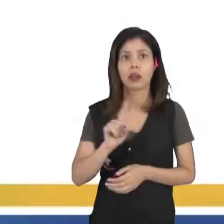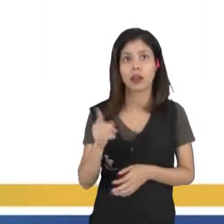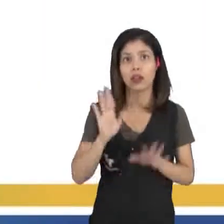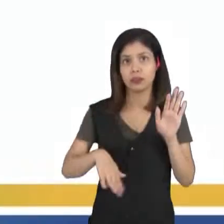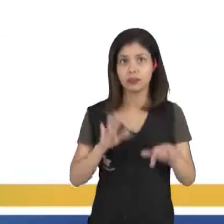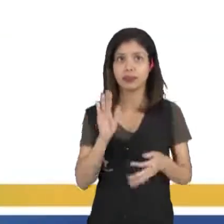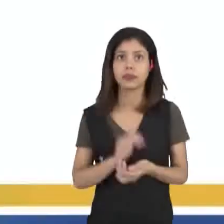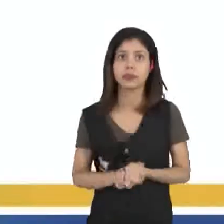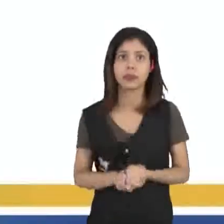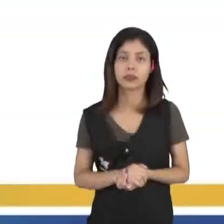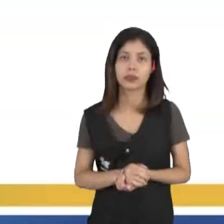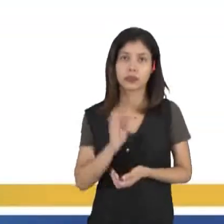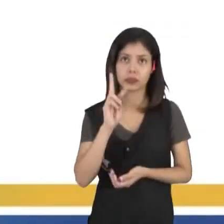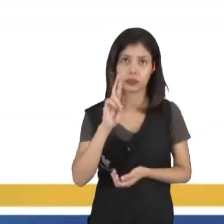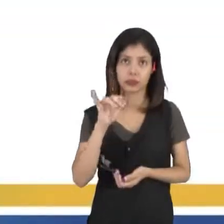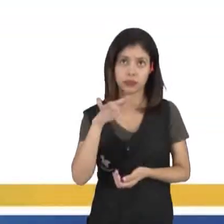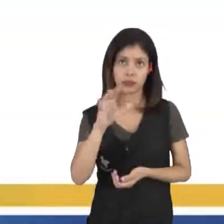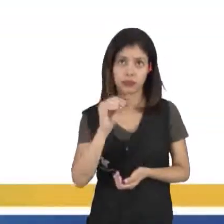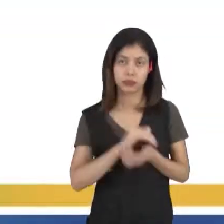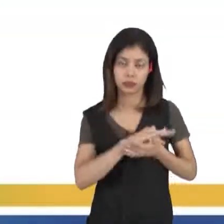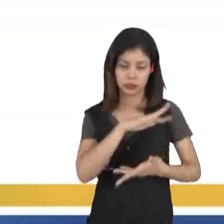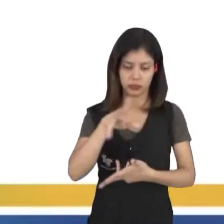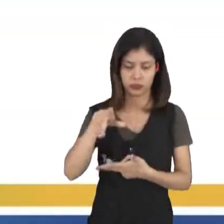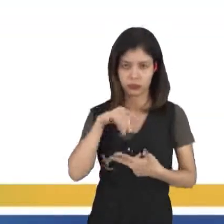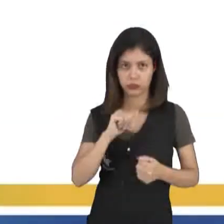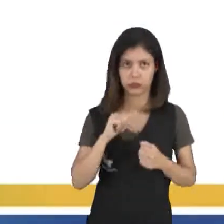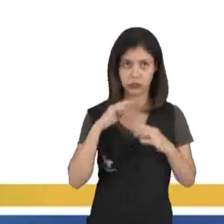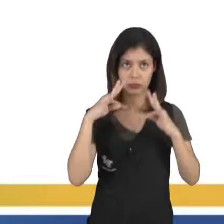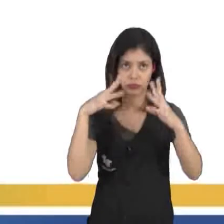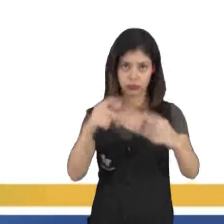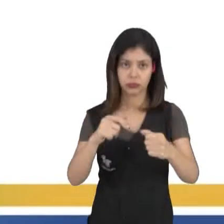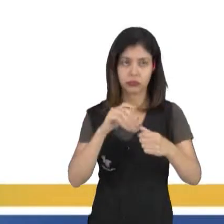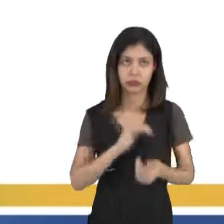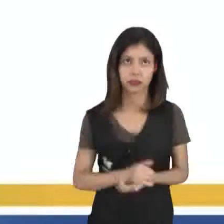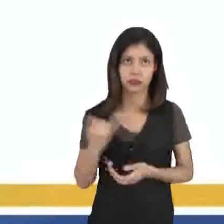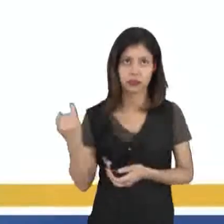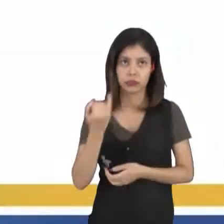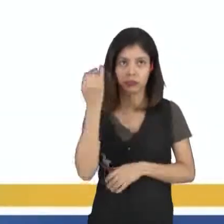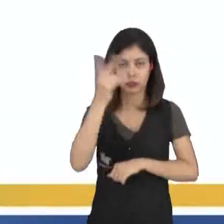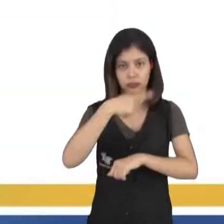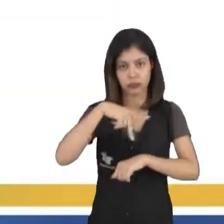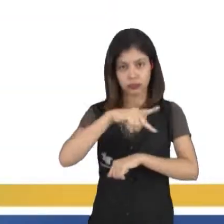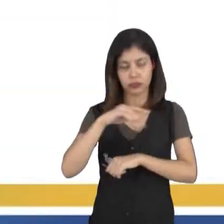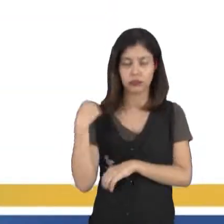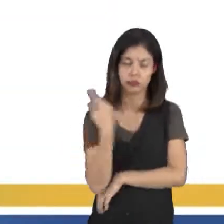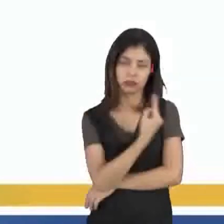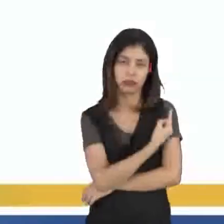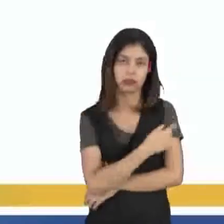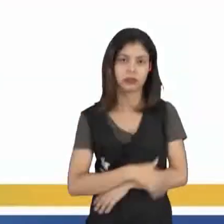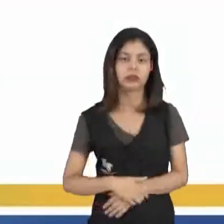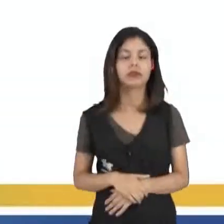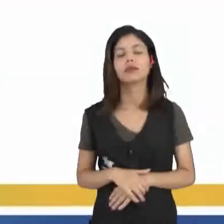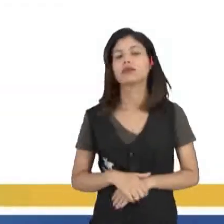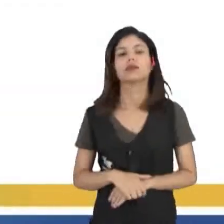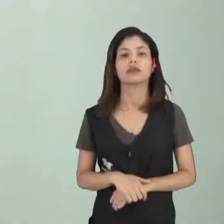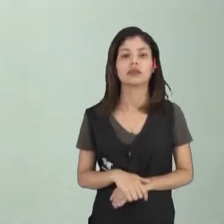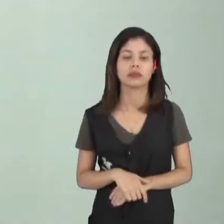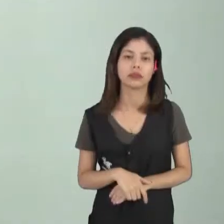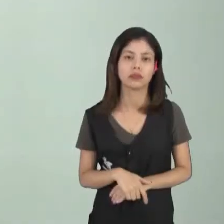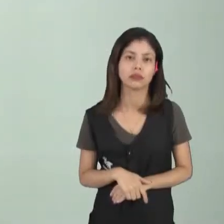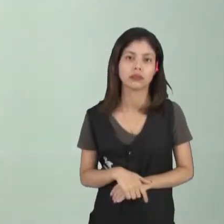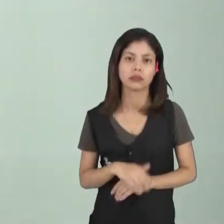é à toa que ele já está contagiando o mundo todo, inclusive o nosso país. Tá